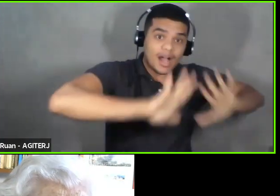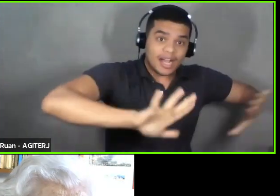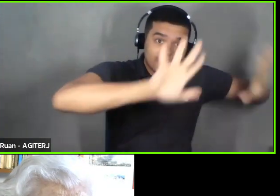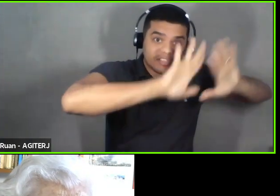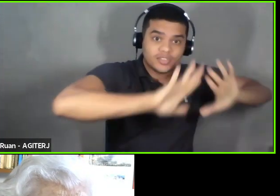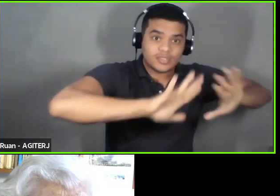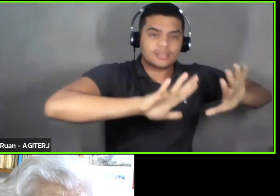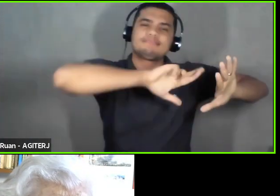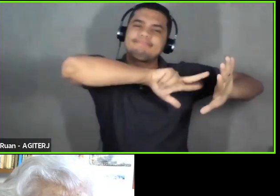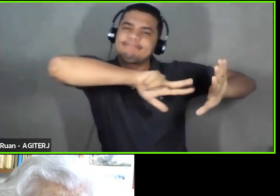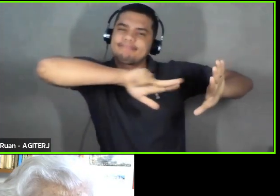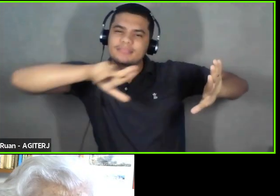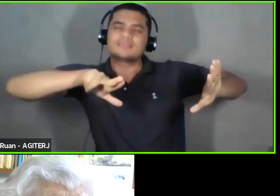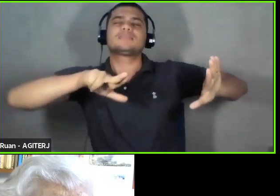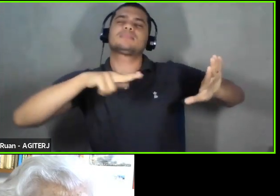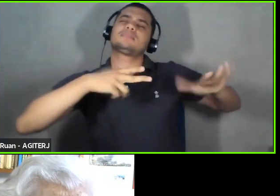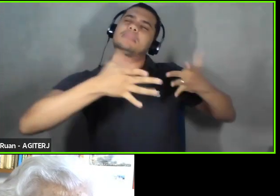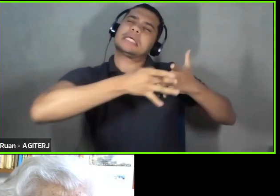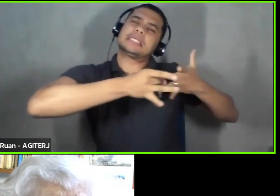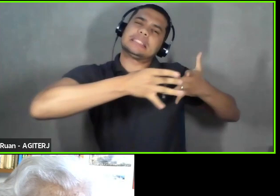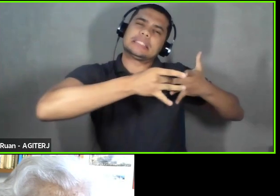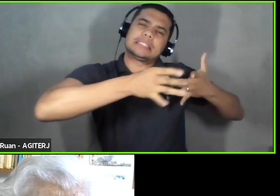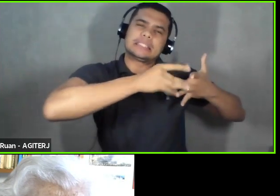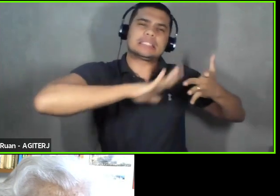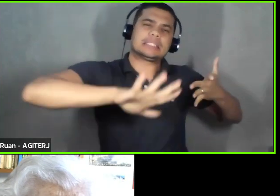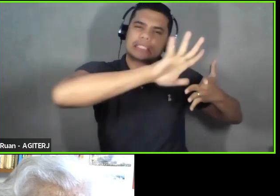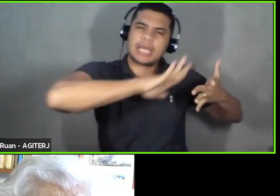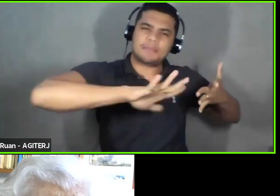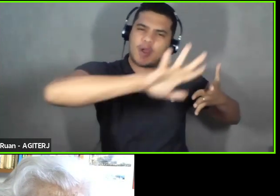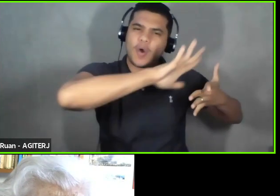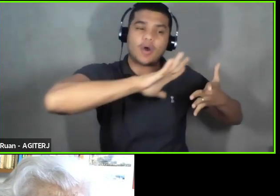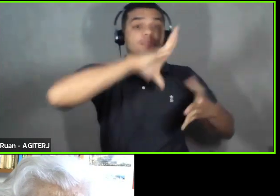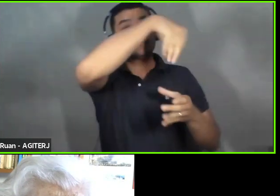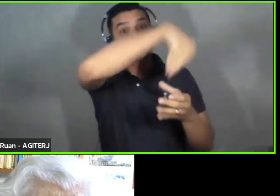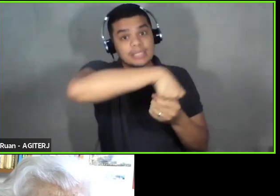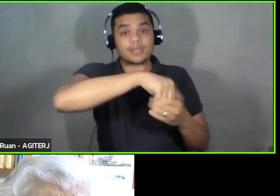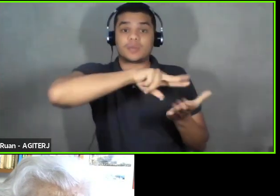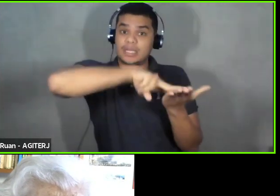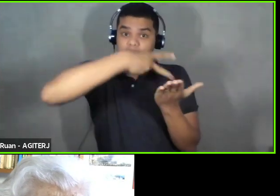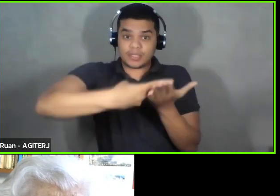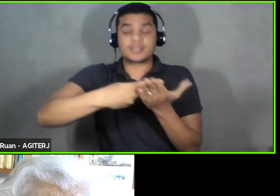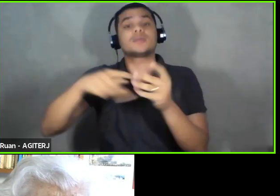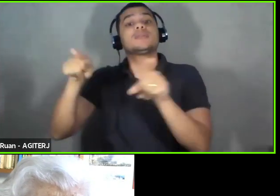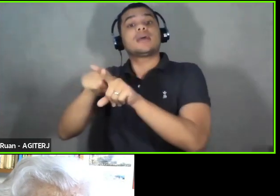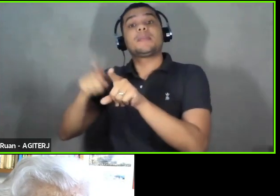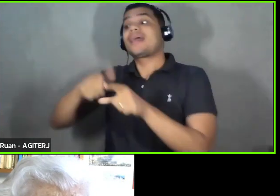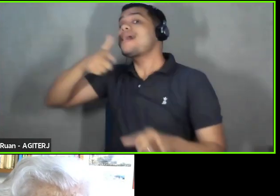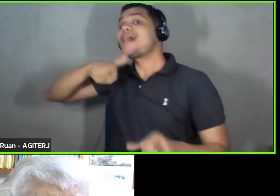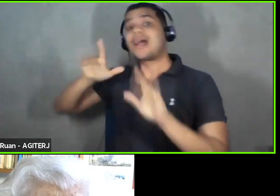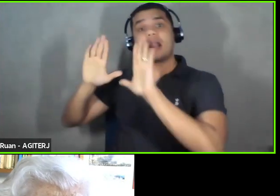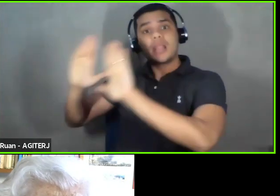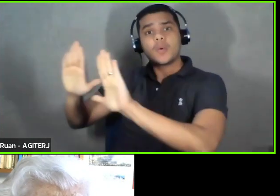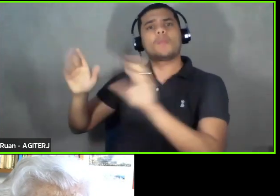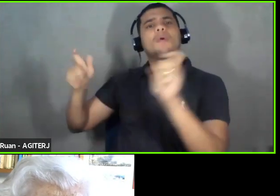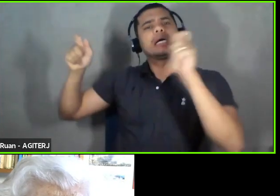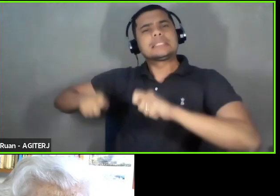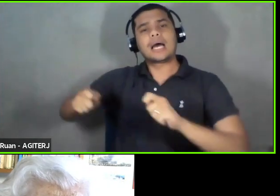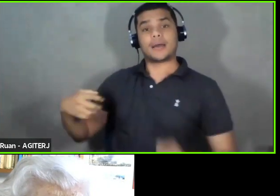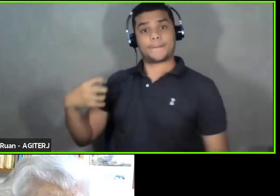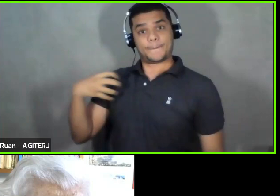multimeios semióticos que se entrecruzam na tradução, quanto à língua, que pode ser da